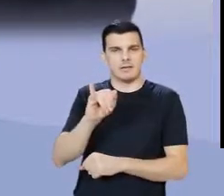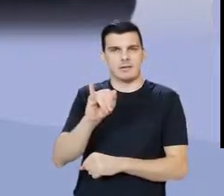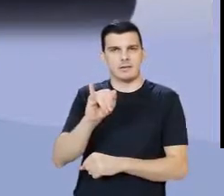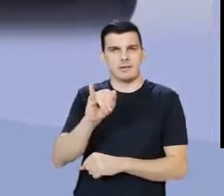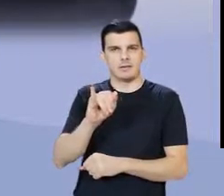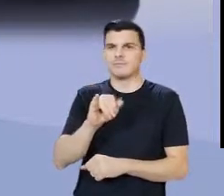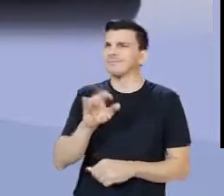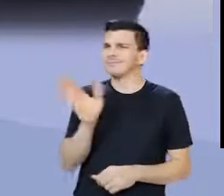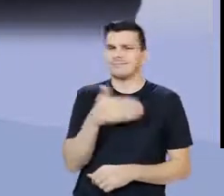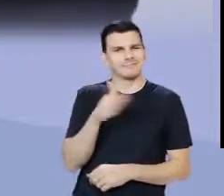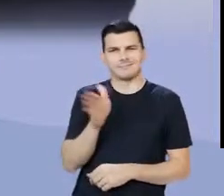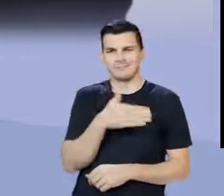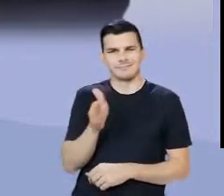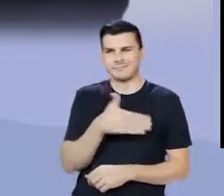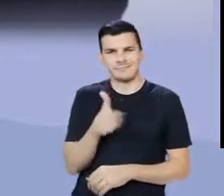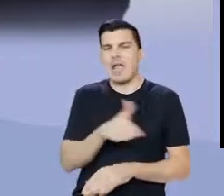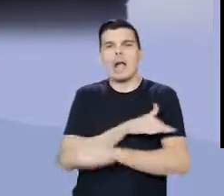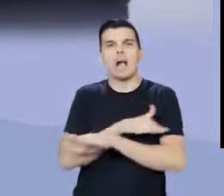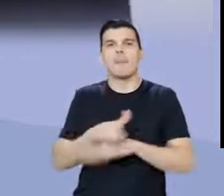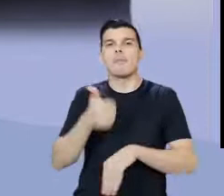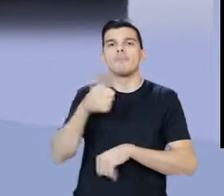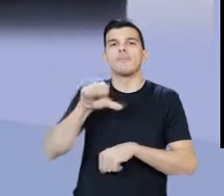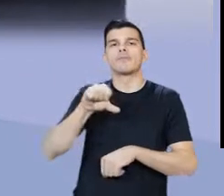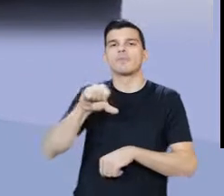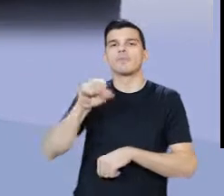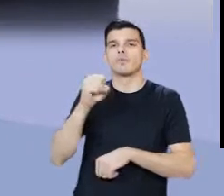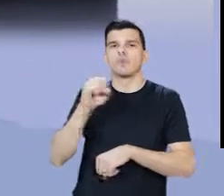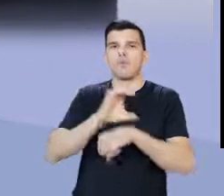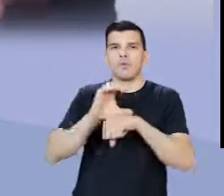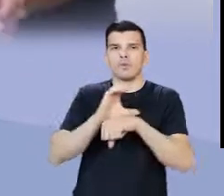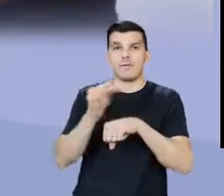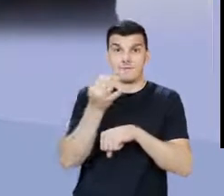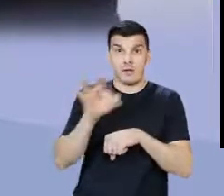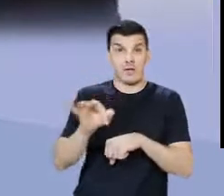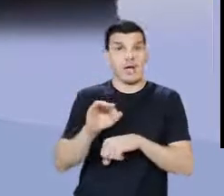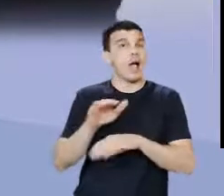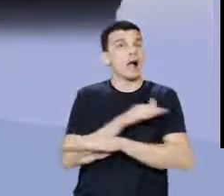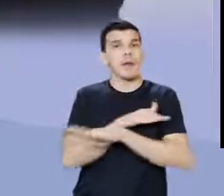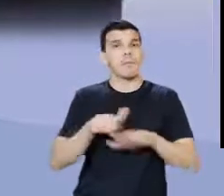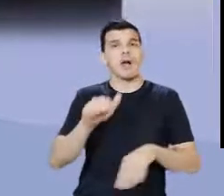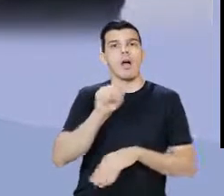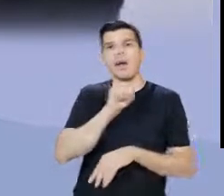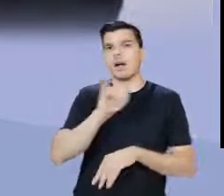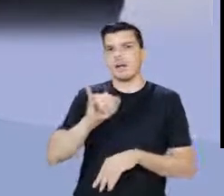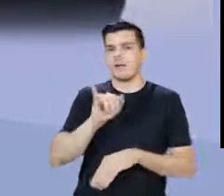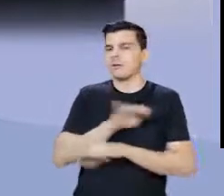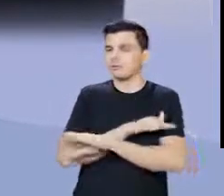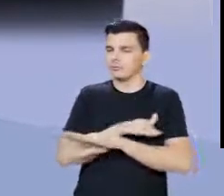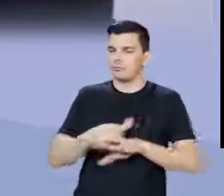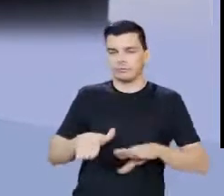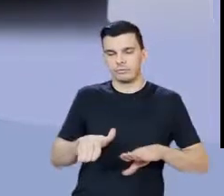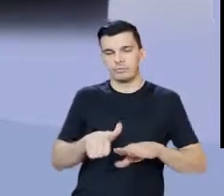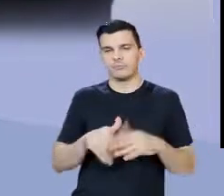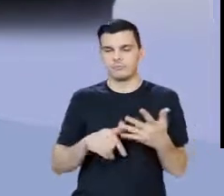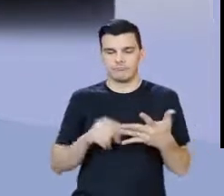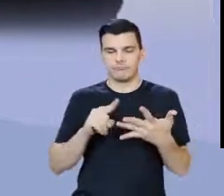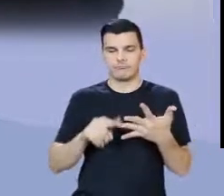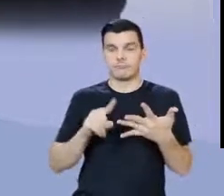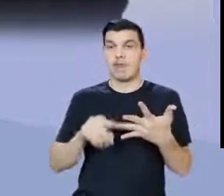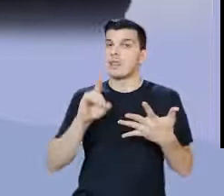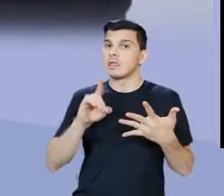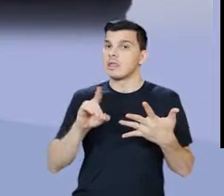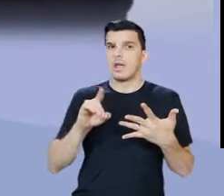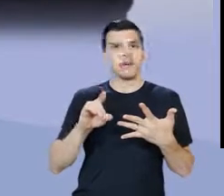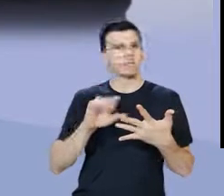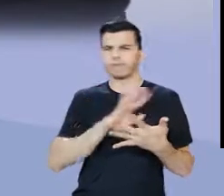atos institucionais. Não, com a Constituição de 88, meu aluno, não vai ter nada de atos institucionais. Então